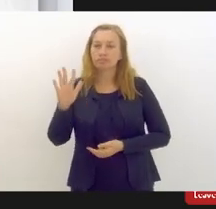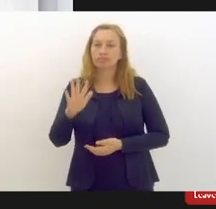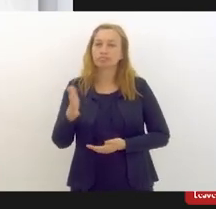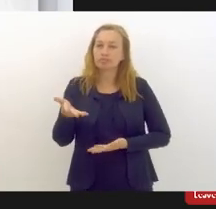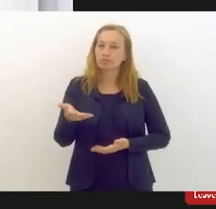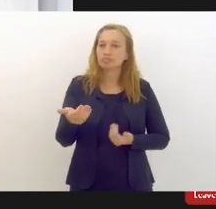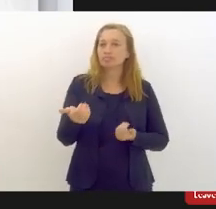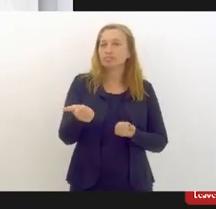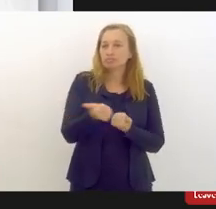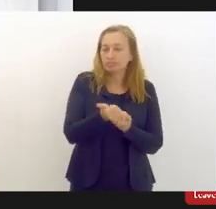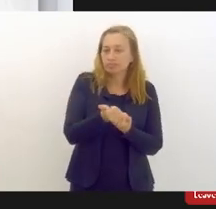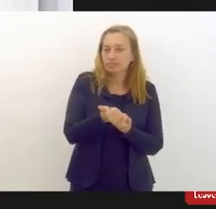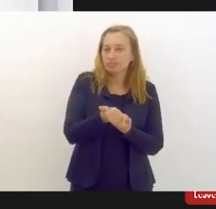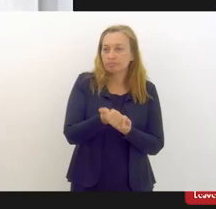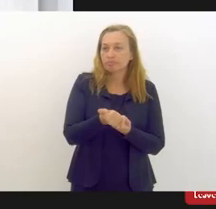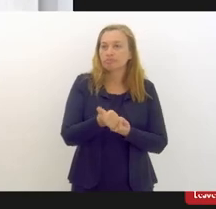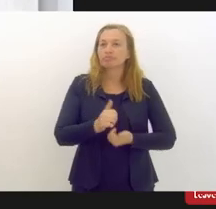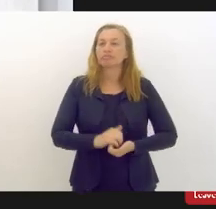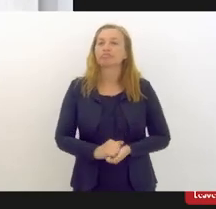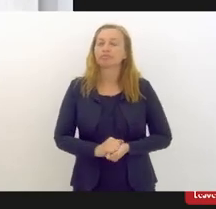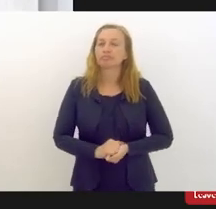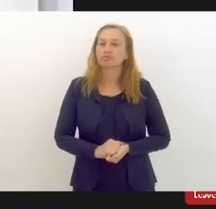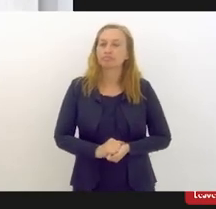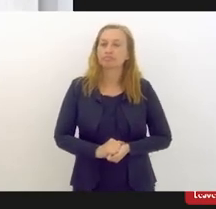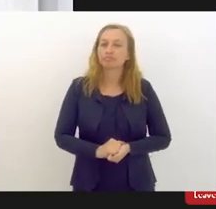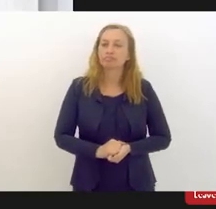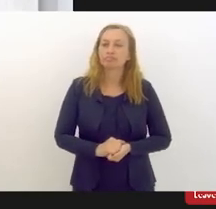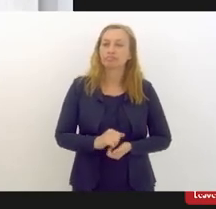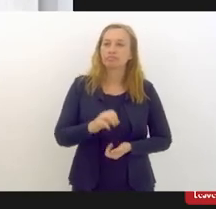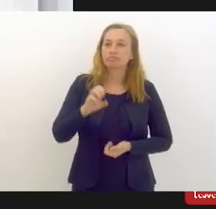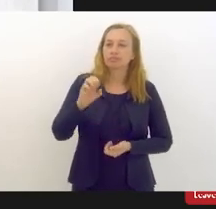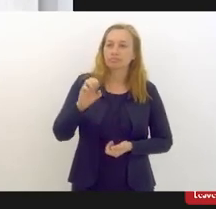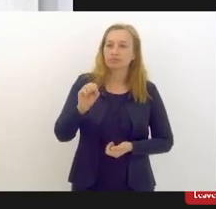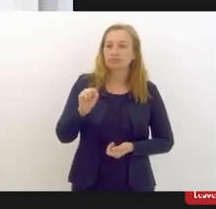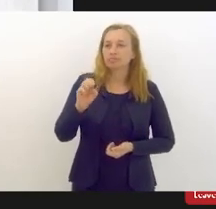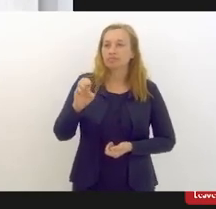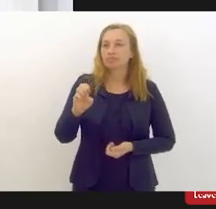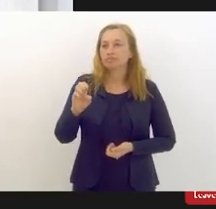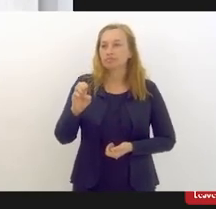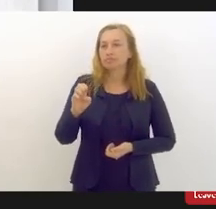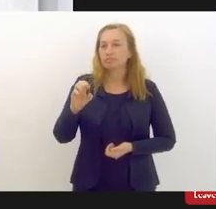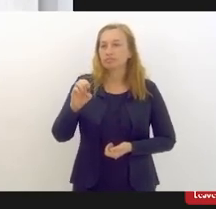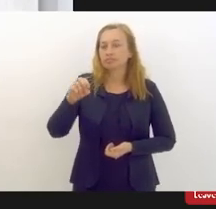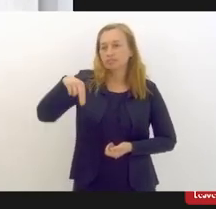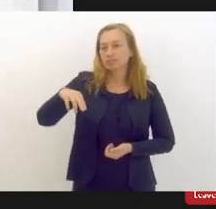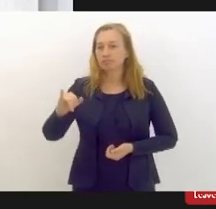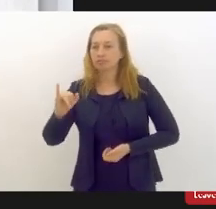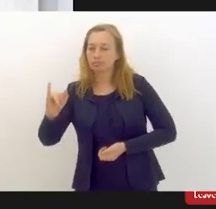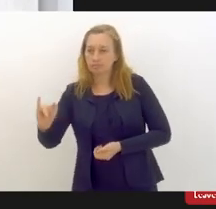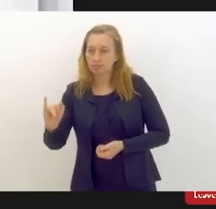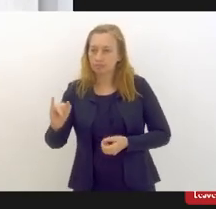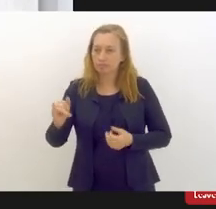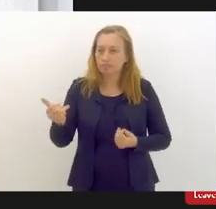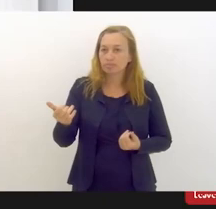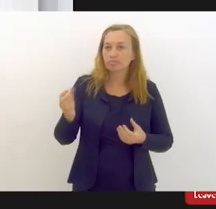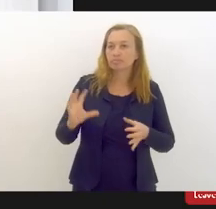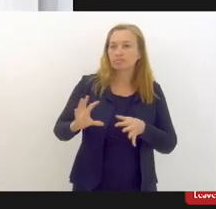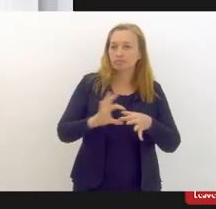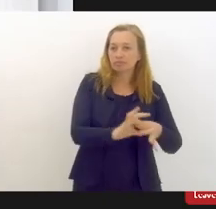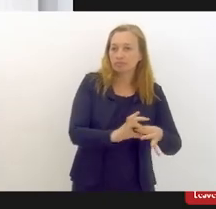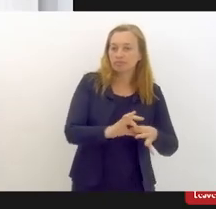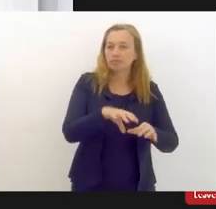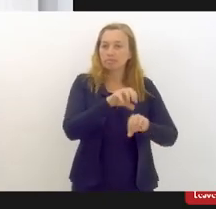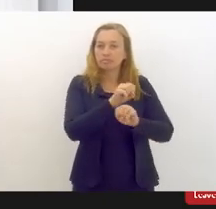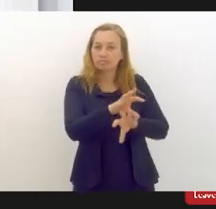cooperação. O único contrato que nós temos vigente no momento é o SENAI, trazendo a qualificação profissional integrada ao ensino médio,